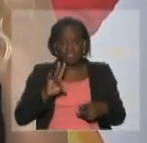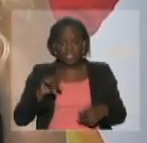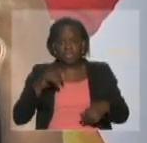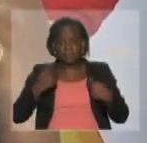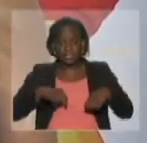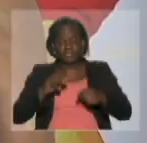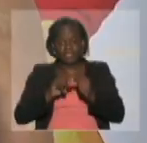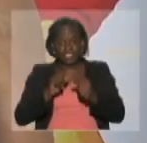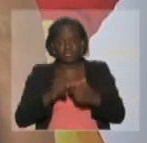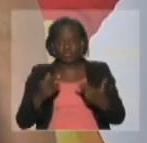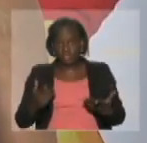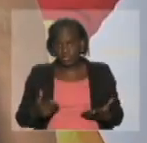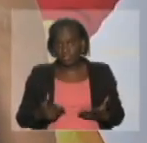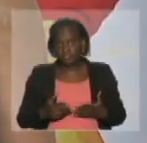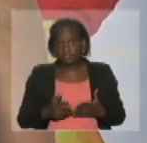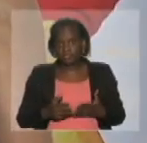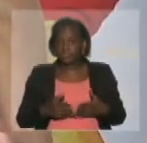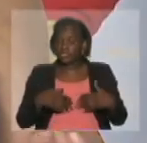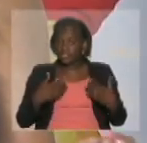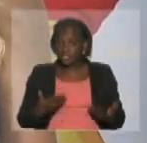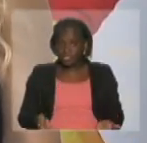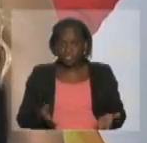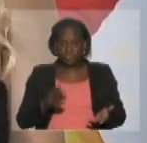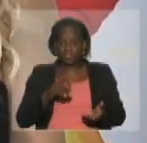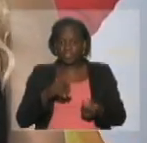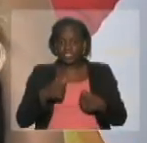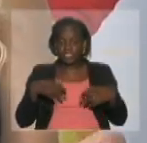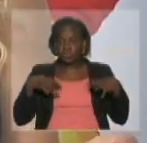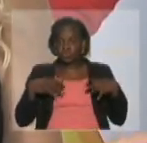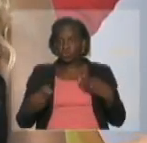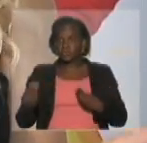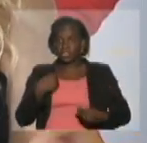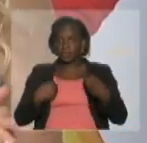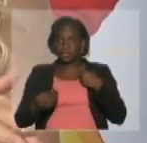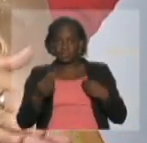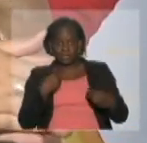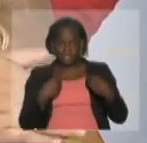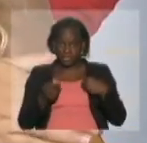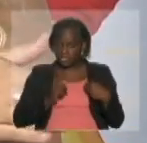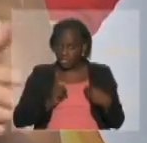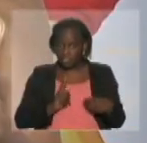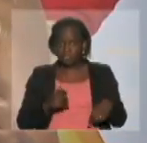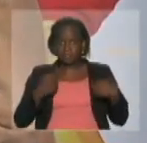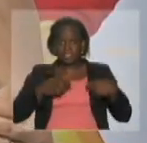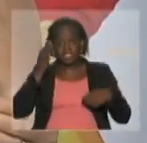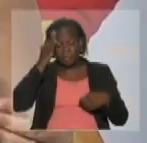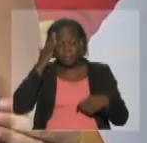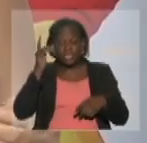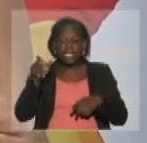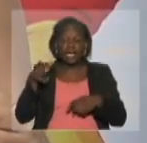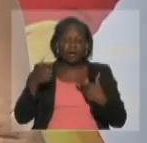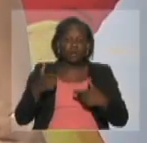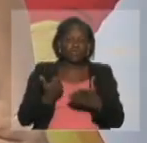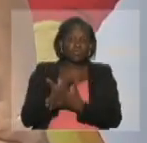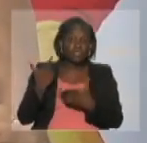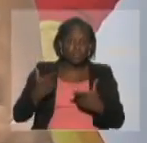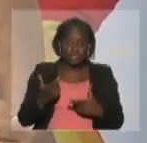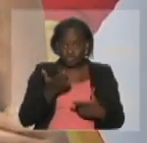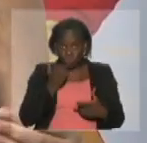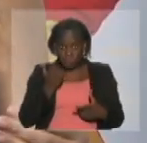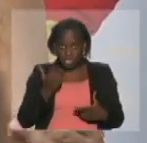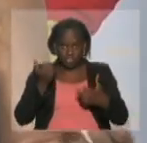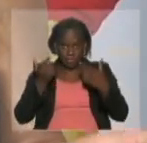precisar construir coisas. Então, assim, não vai ficar sempre tudo dado, você precisa saber de onde as coisas vêm. A gente estava falando dos